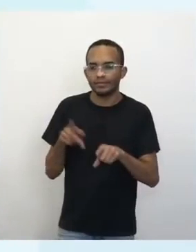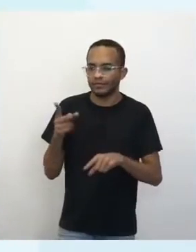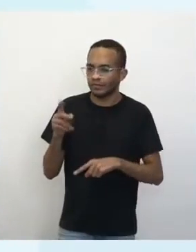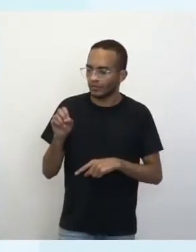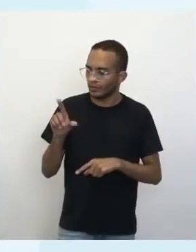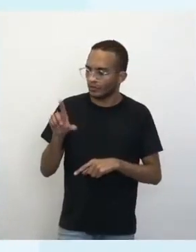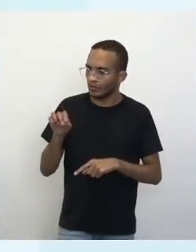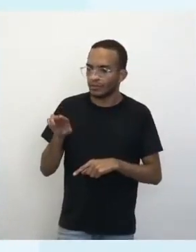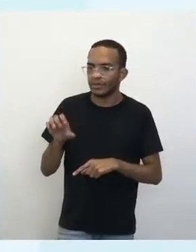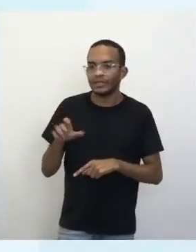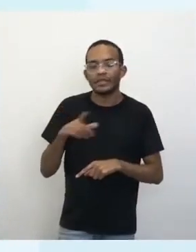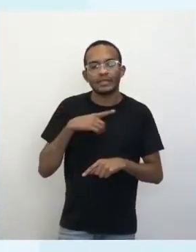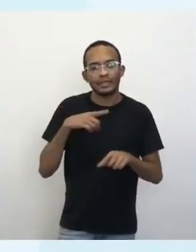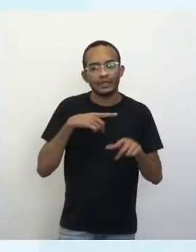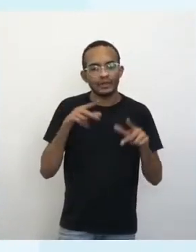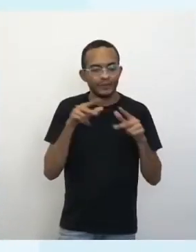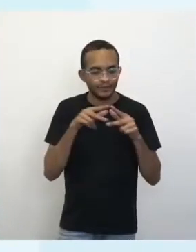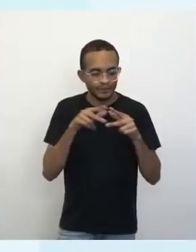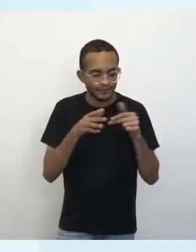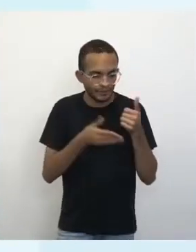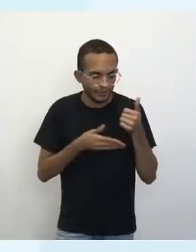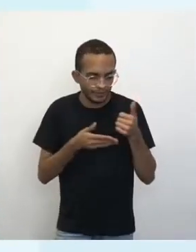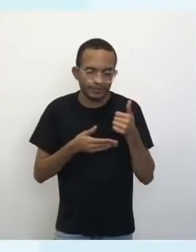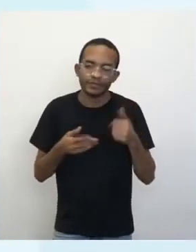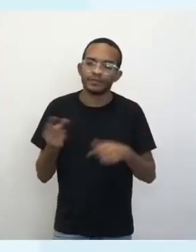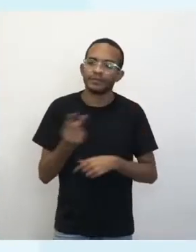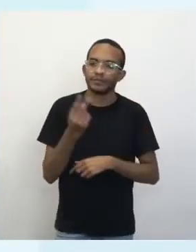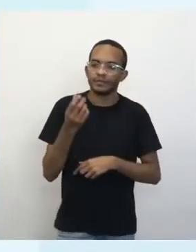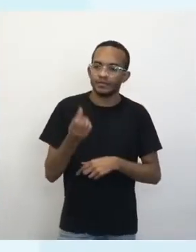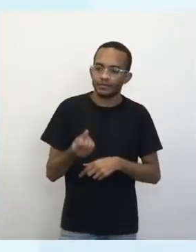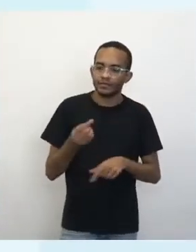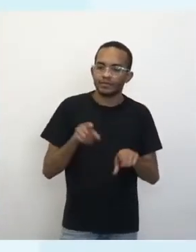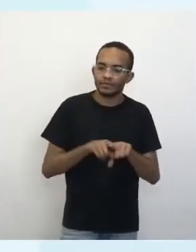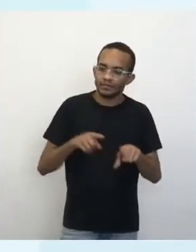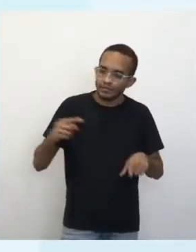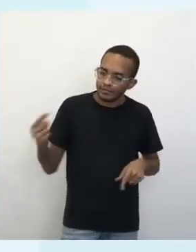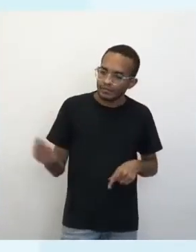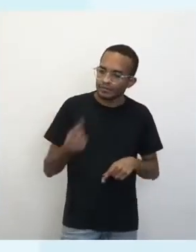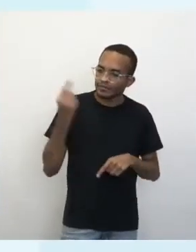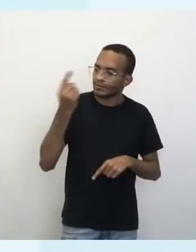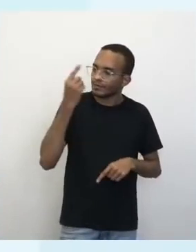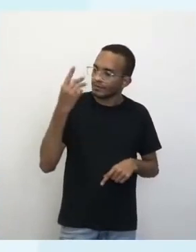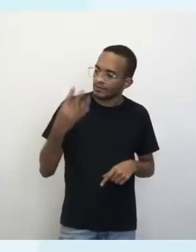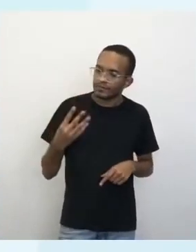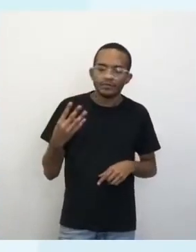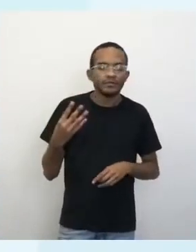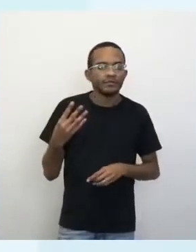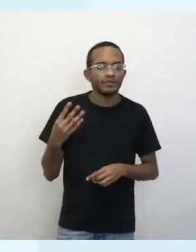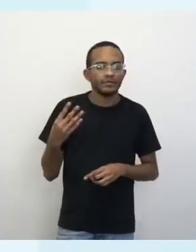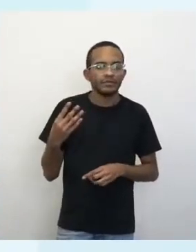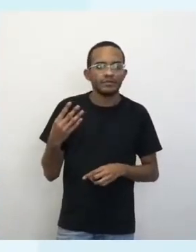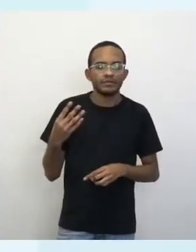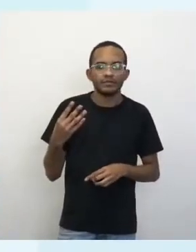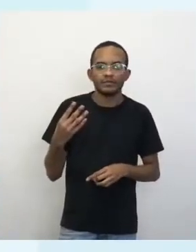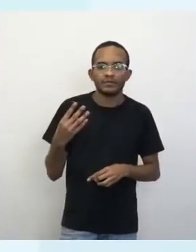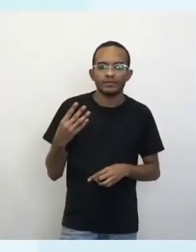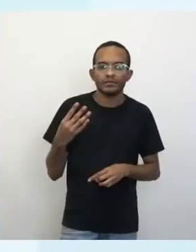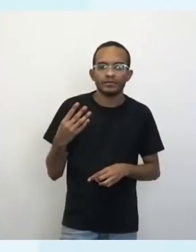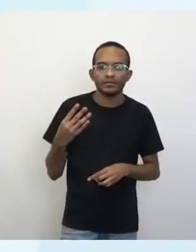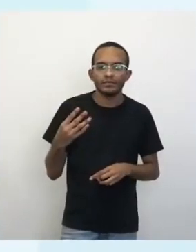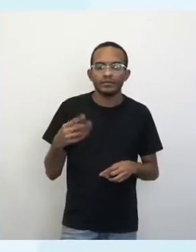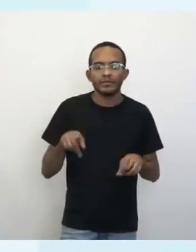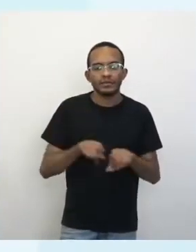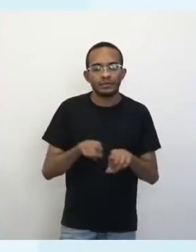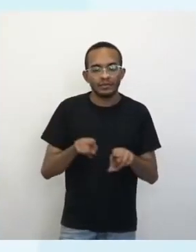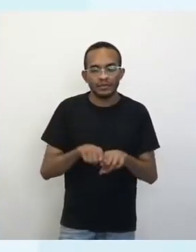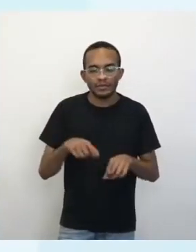Imagine que eu tenha a aresta da base valendo 6 e a altura valendo 4. Então, o